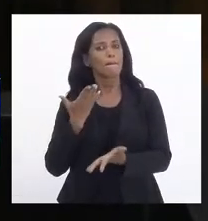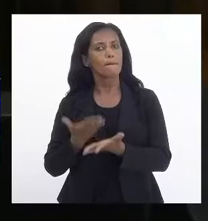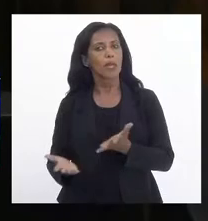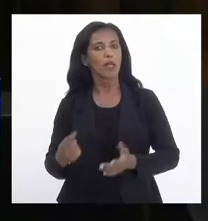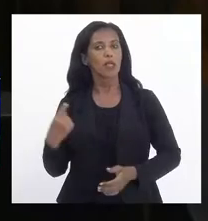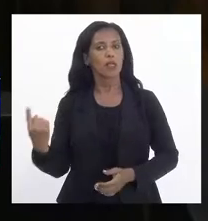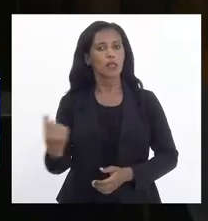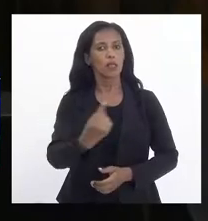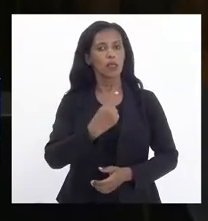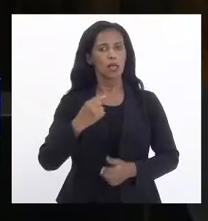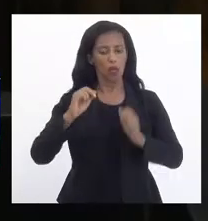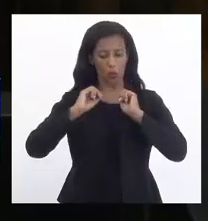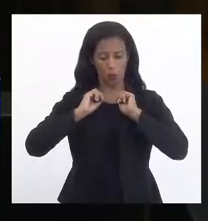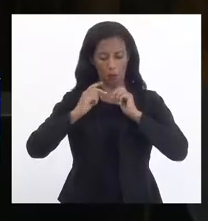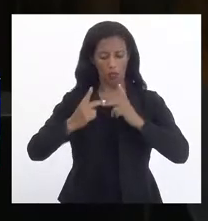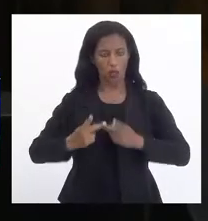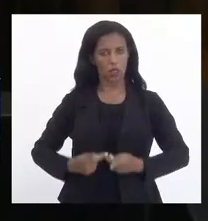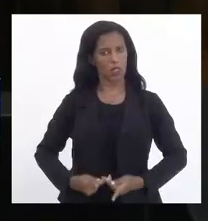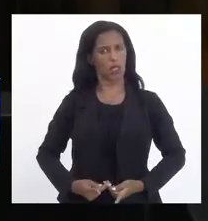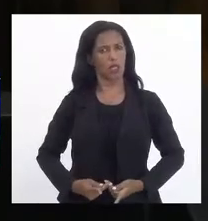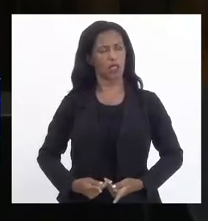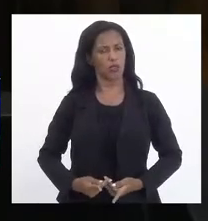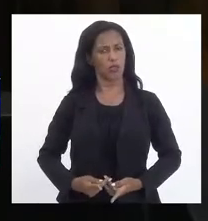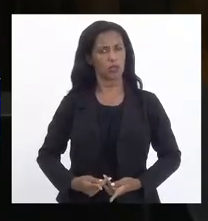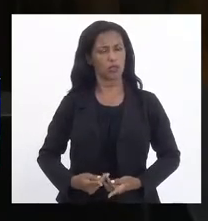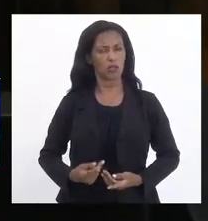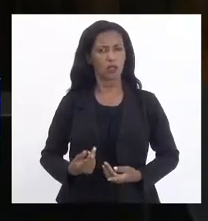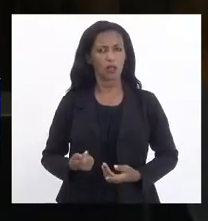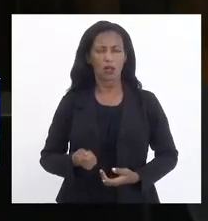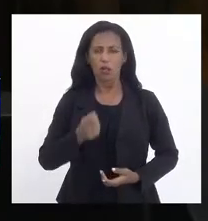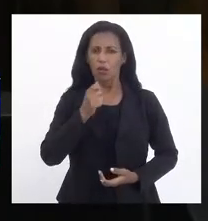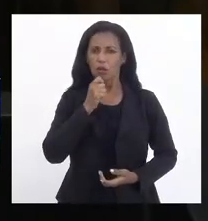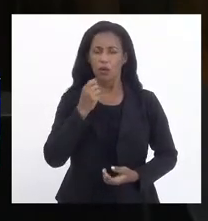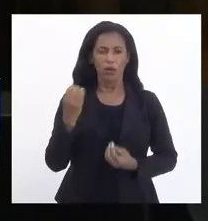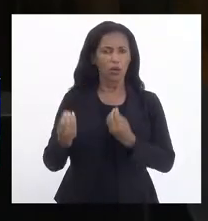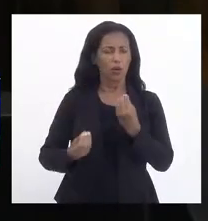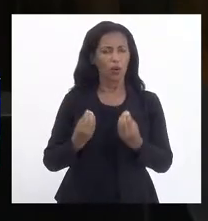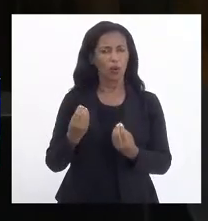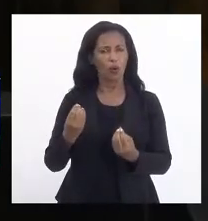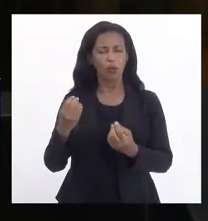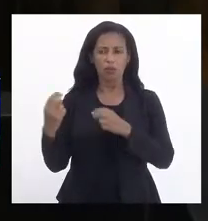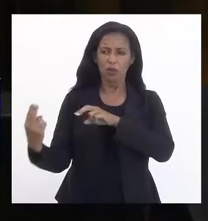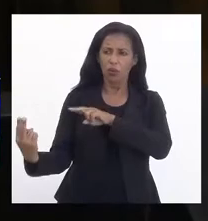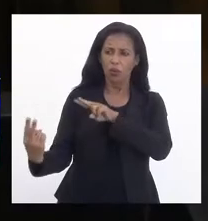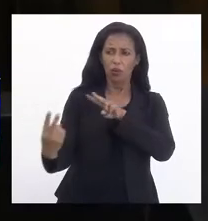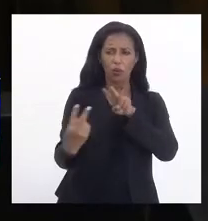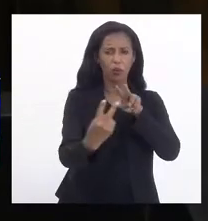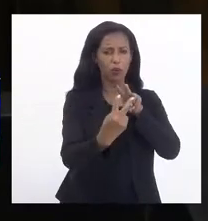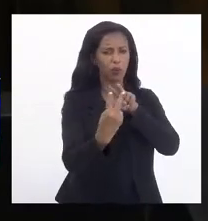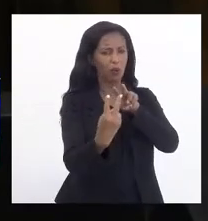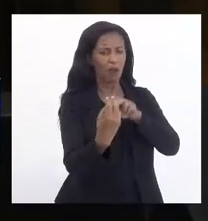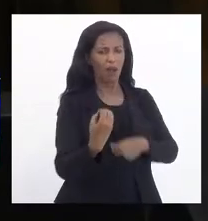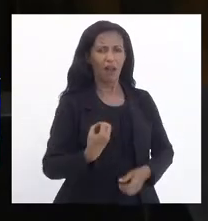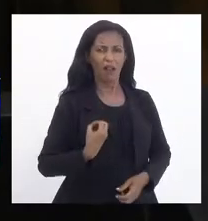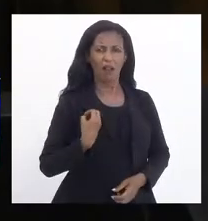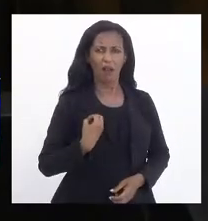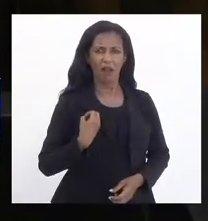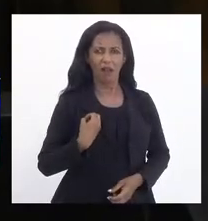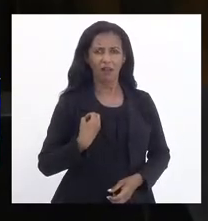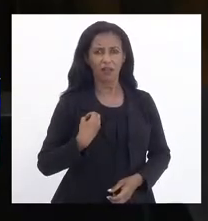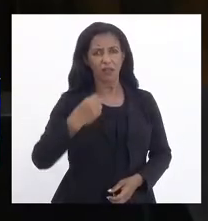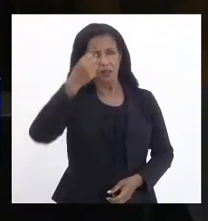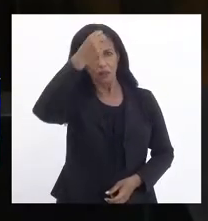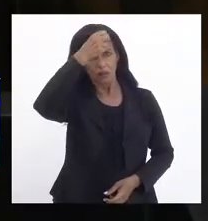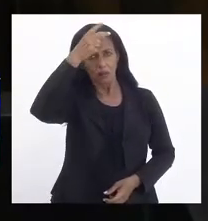nossa humanidade. Não tem como você olhar a situação da população fluminense, dos nossos munícipes,